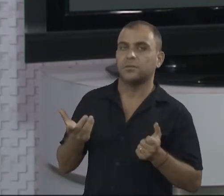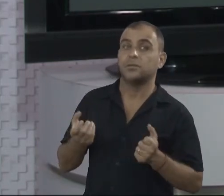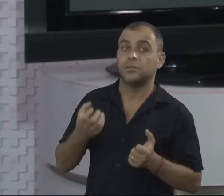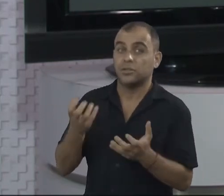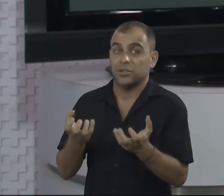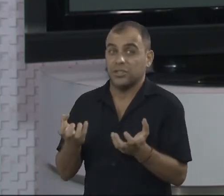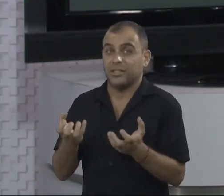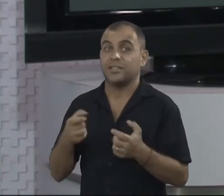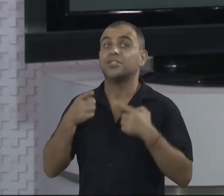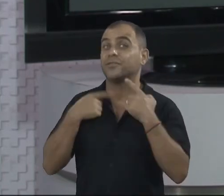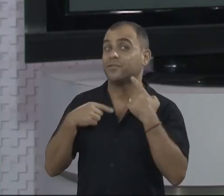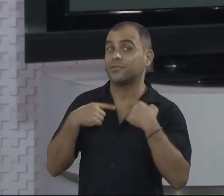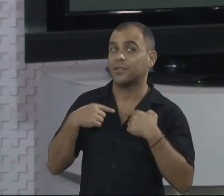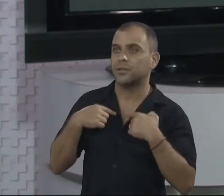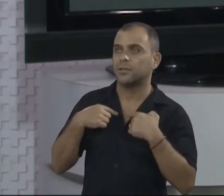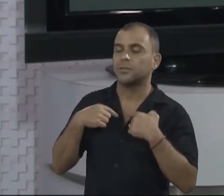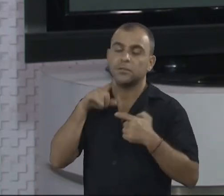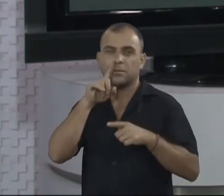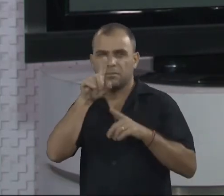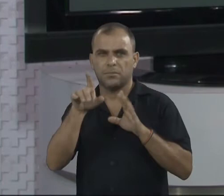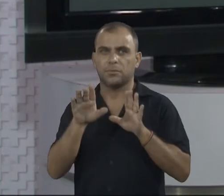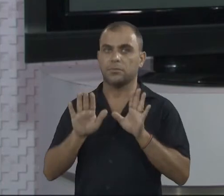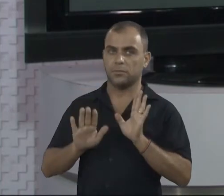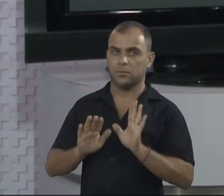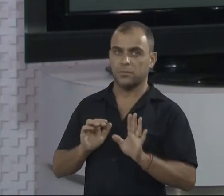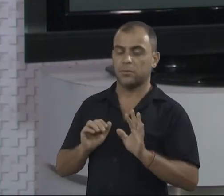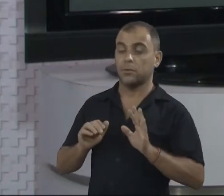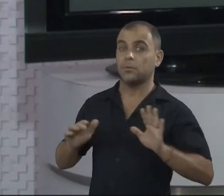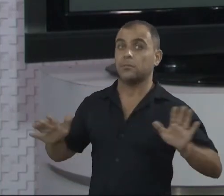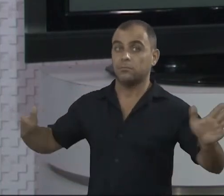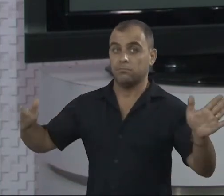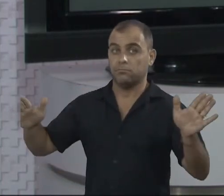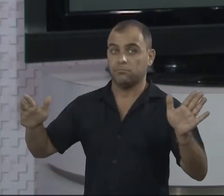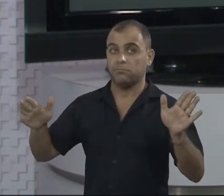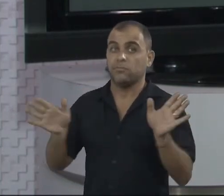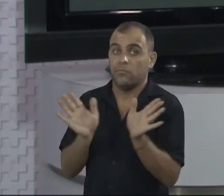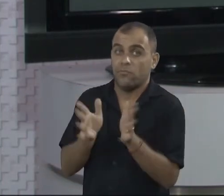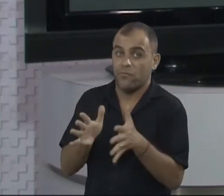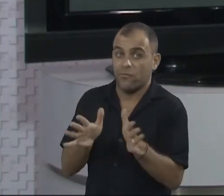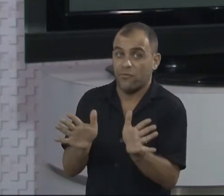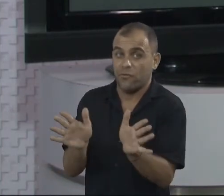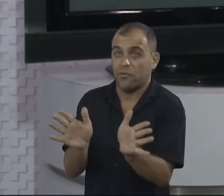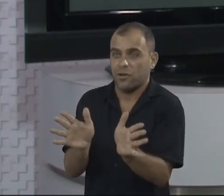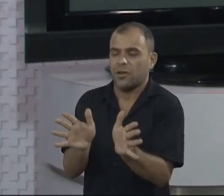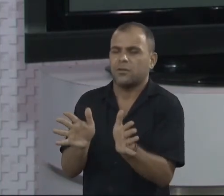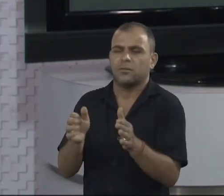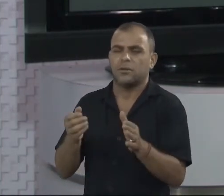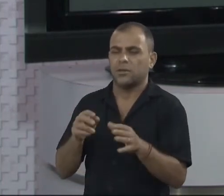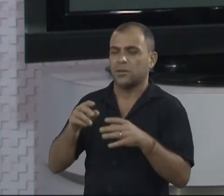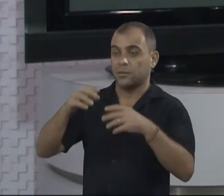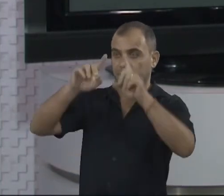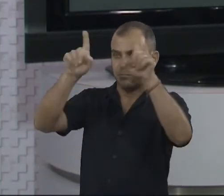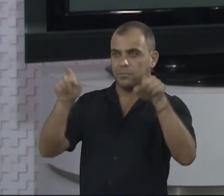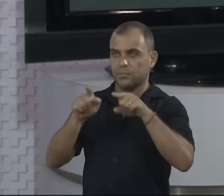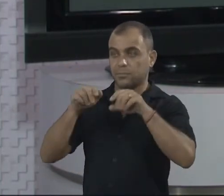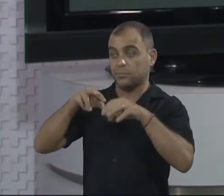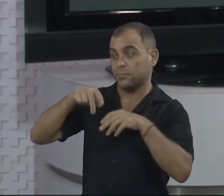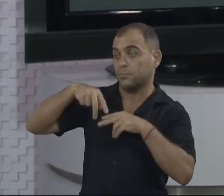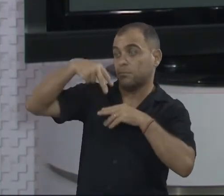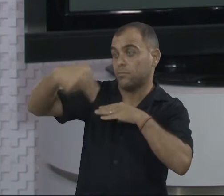poder que pode ser perigoso. Por exemplo, eu posso voar, e aí você pula a janela e morre. Então, não é uma sensação de